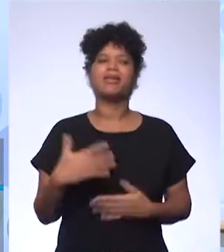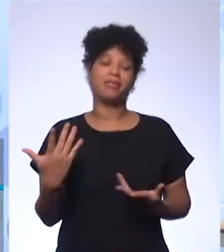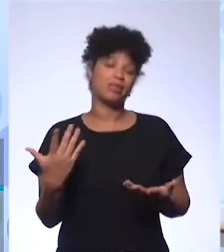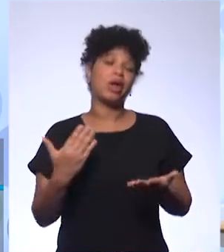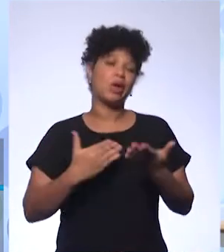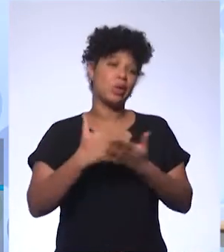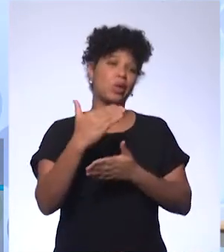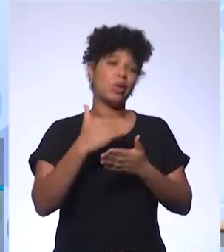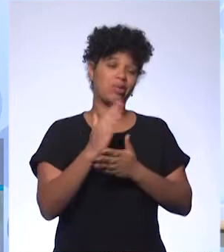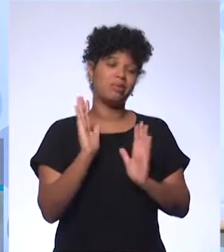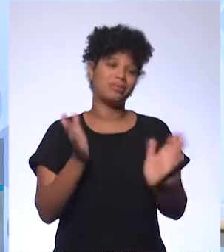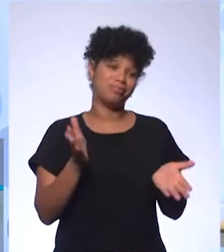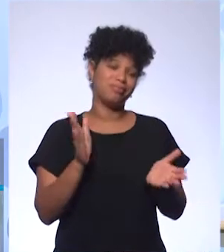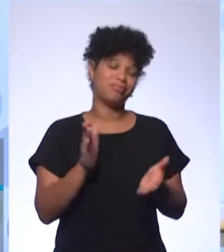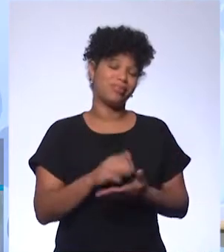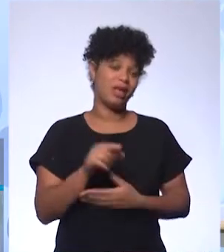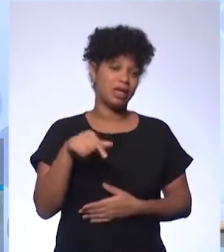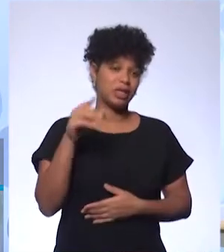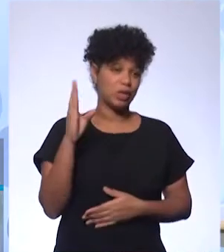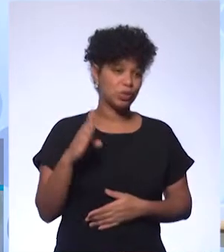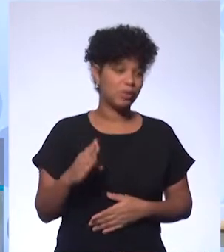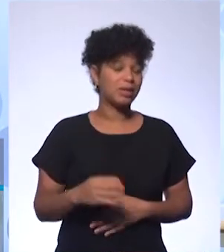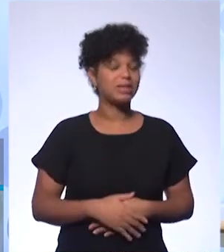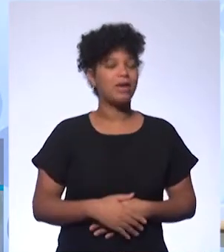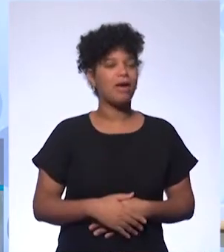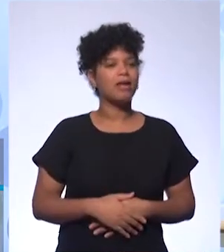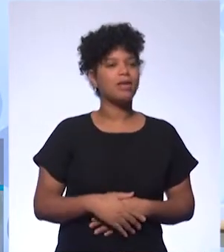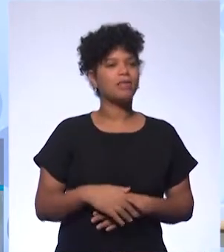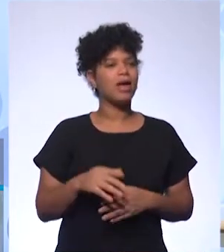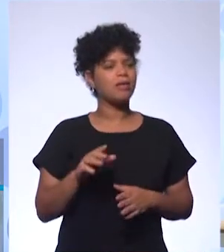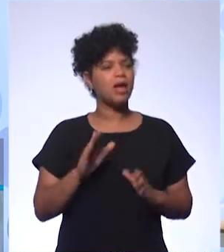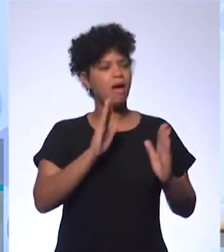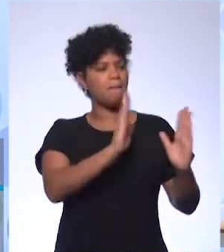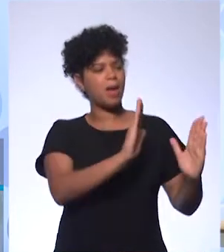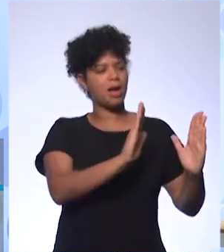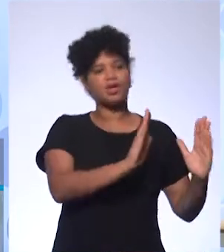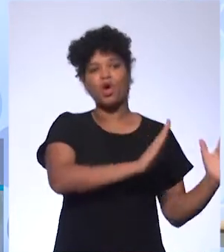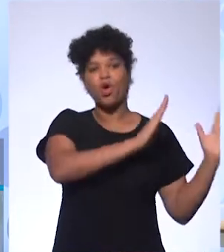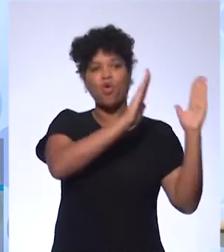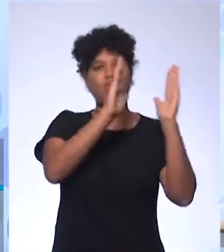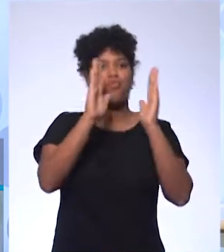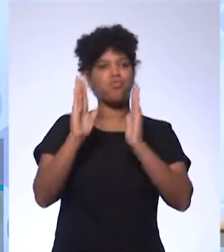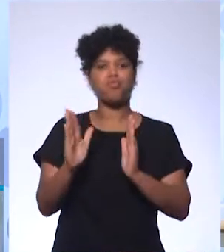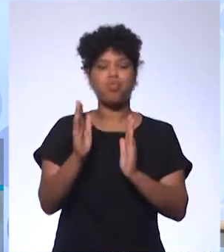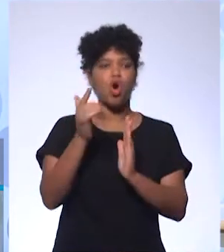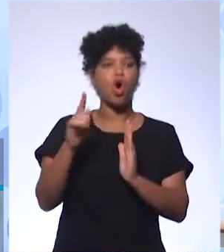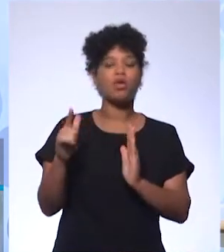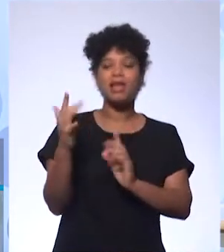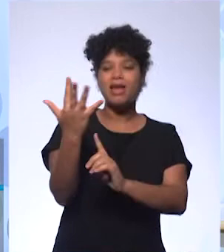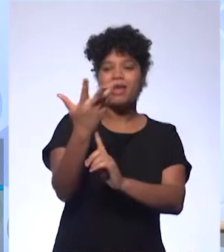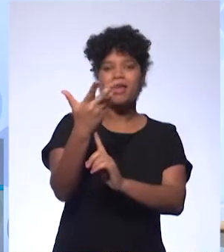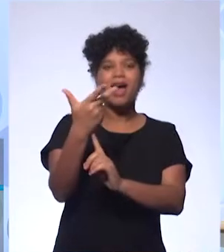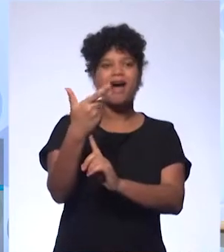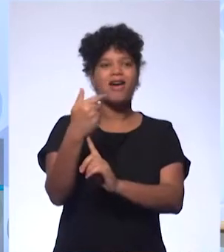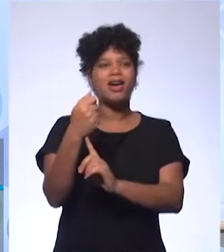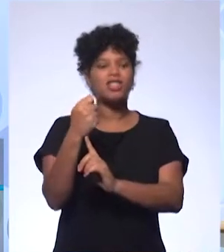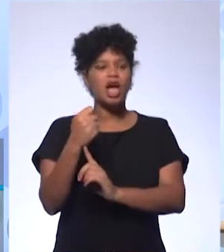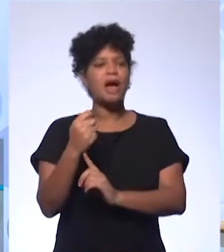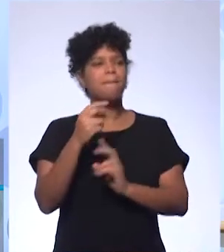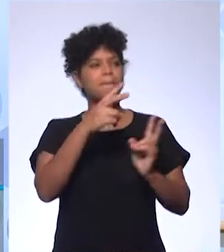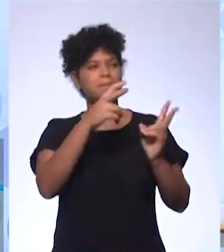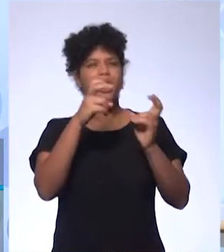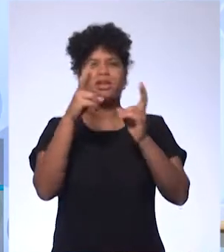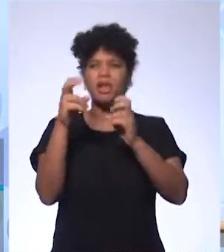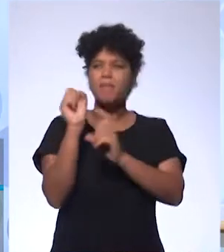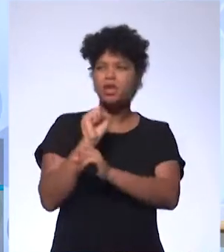a gente começa a ver que esse cenário começa a mudar. E, justamente, as obras de arte, né, fazendo o recorte